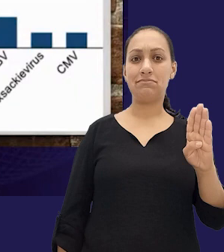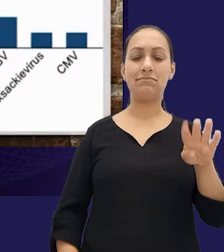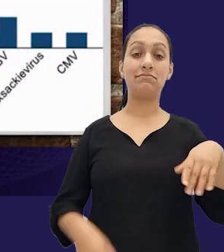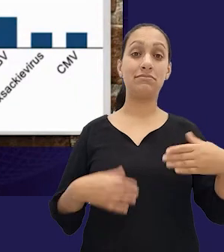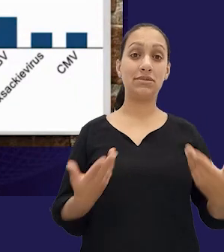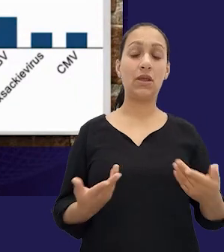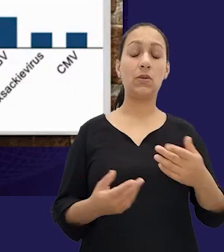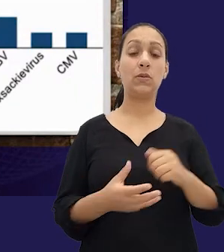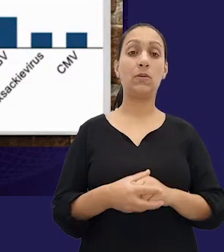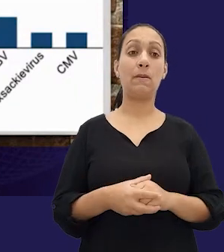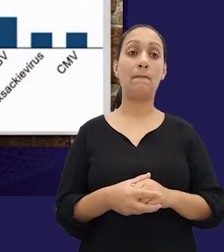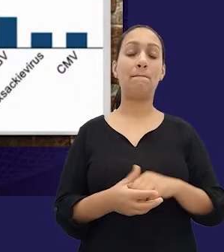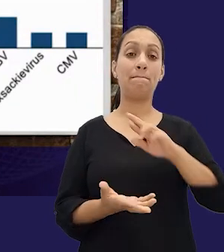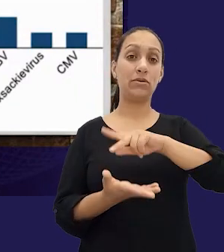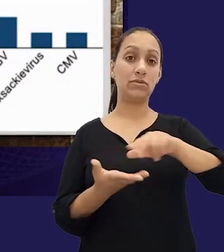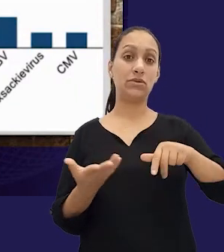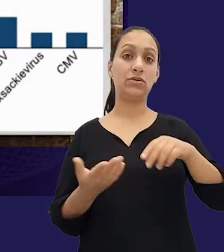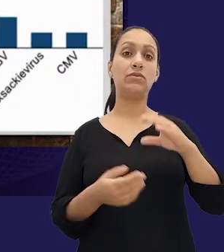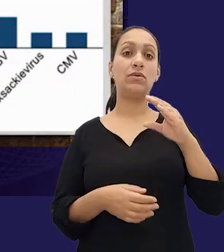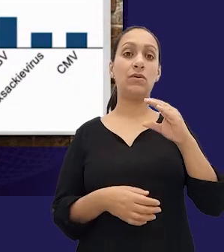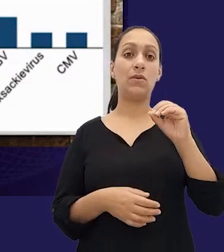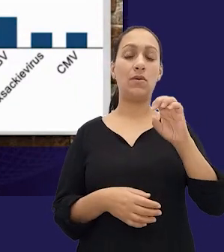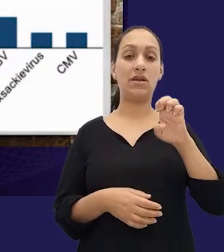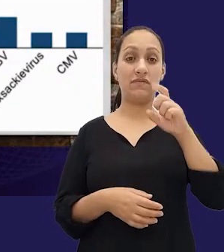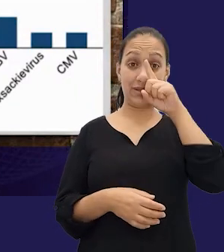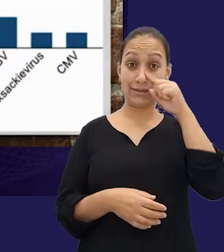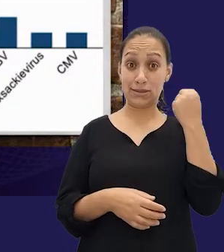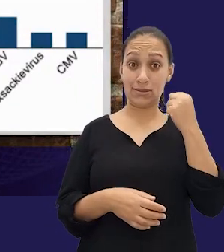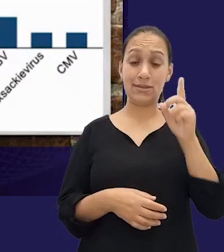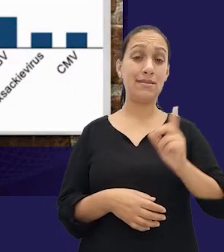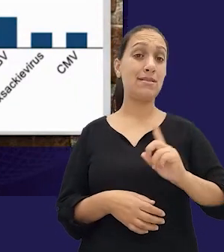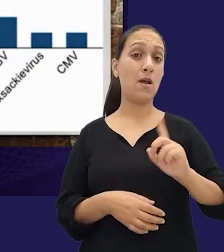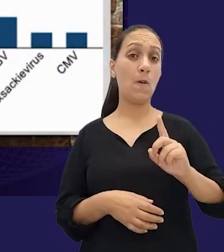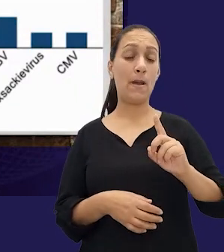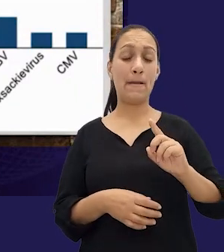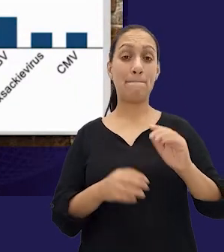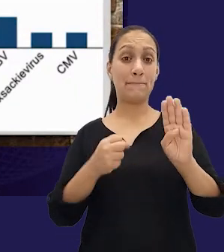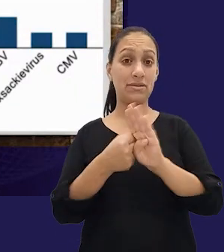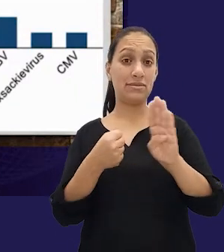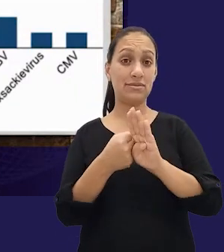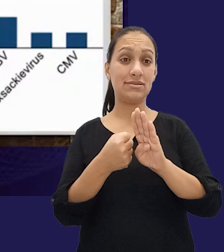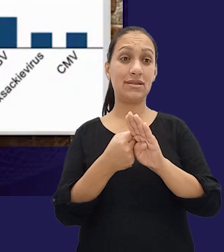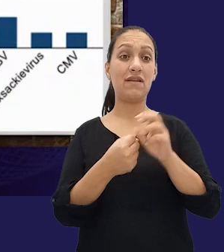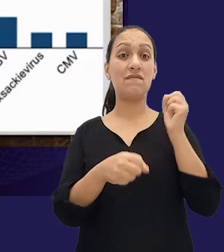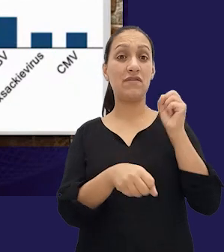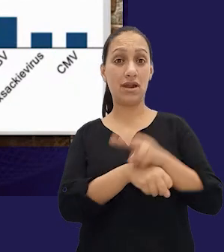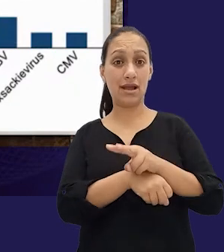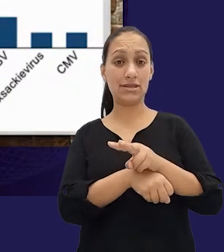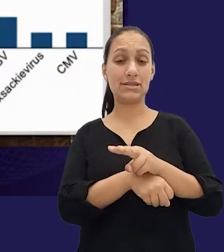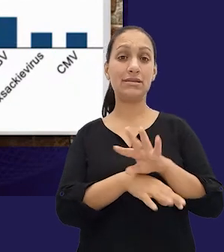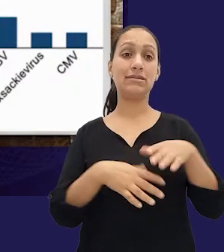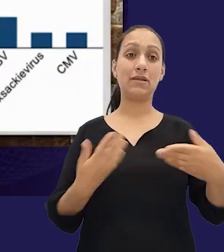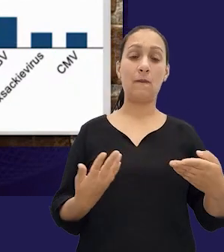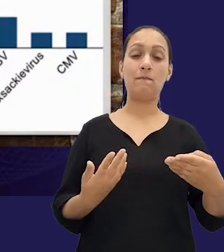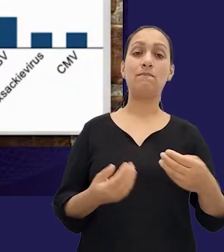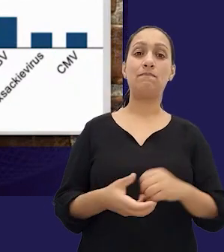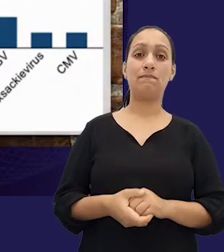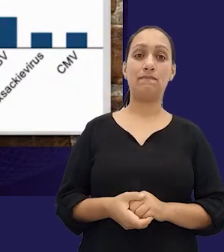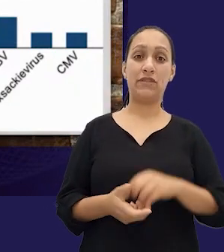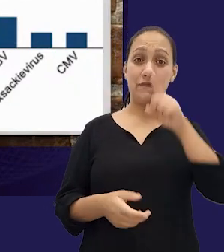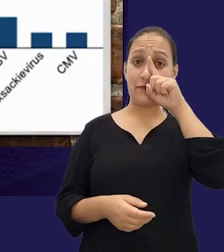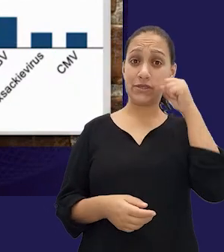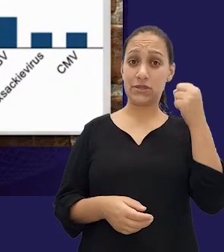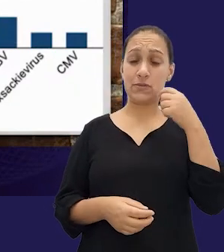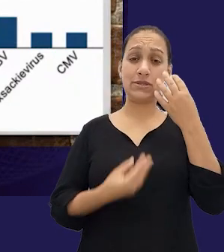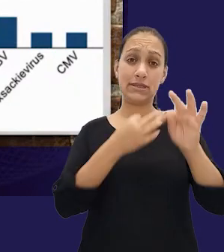Então, muitas co-infecções acontecem, não são bacterianas, são virais, e, gente, infecção bacteriana se trata